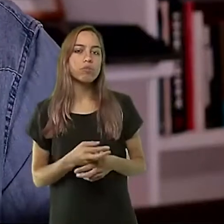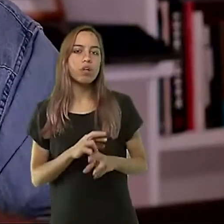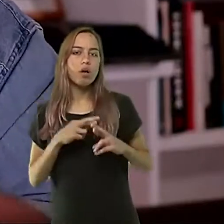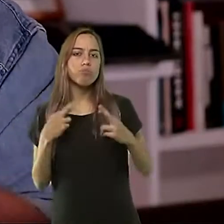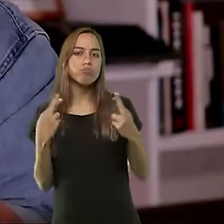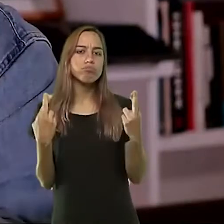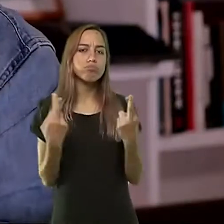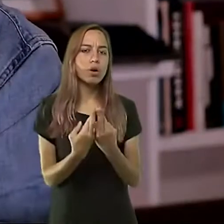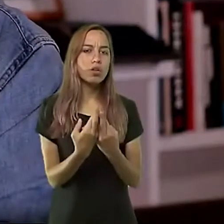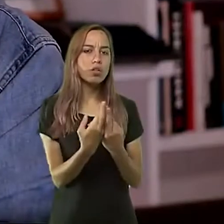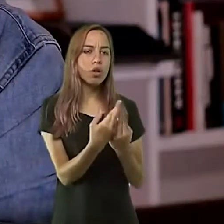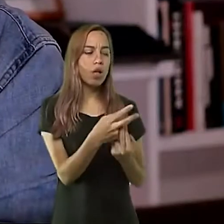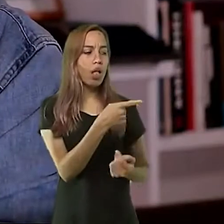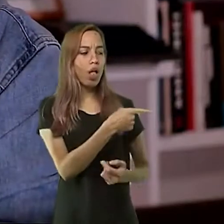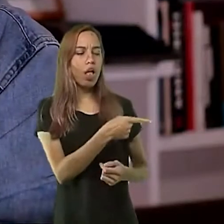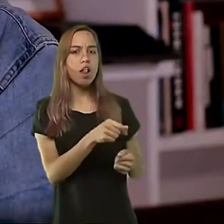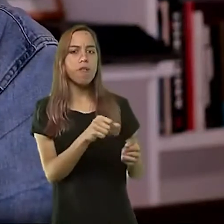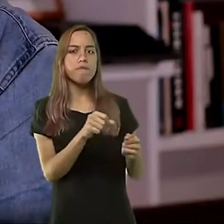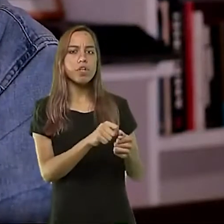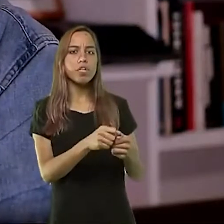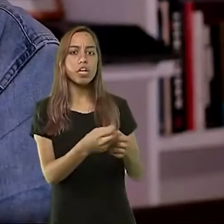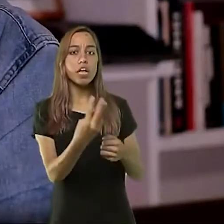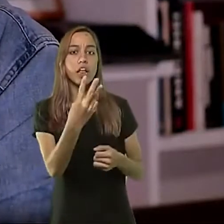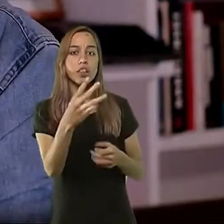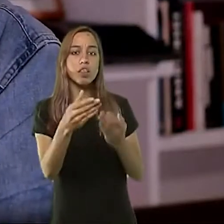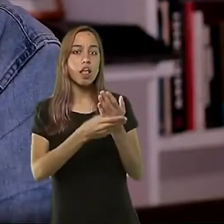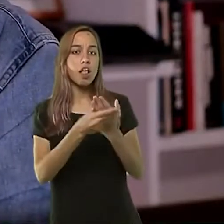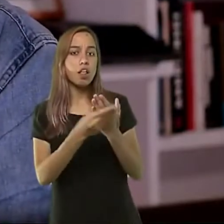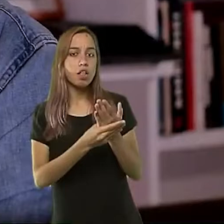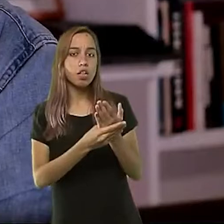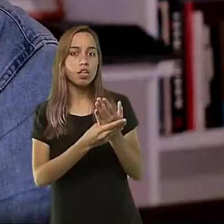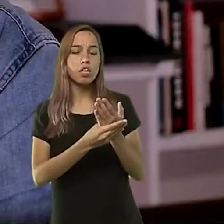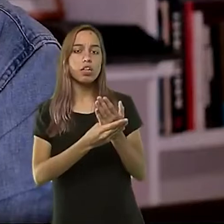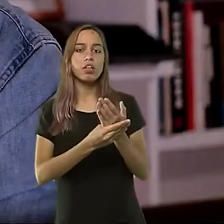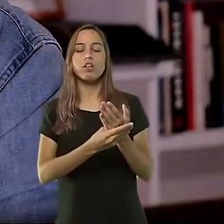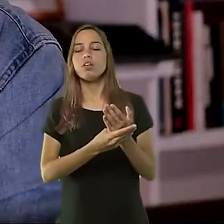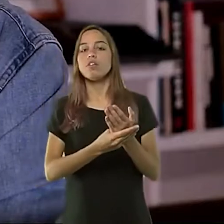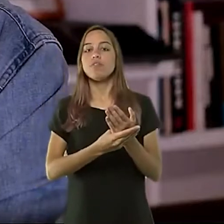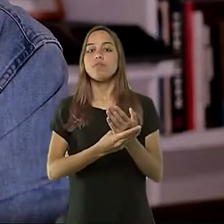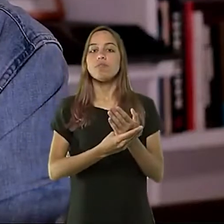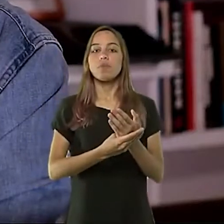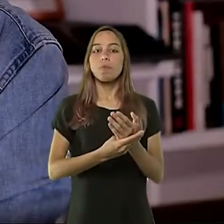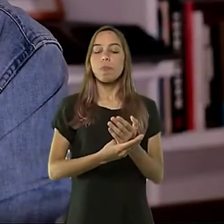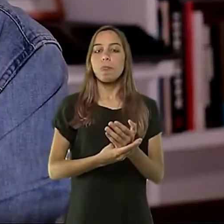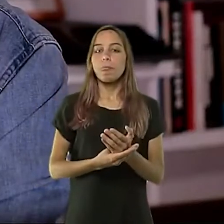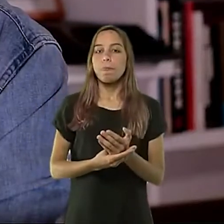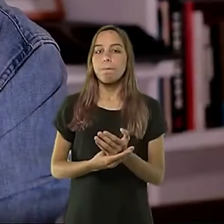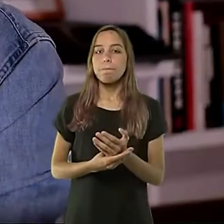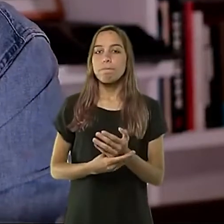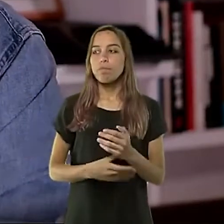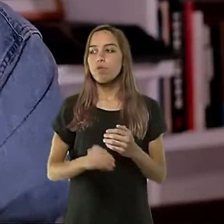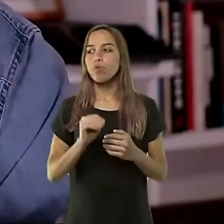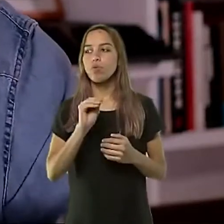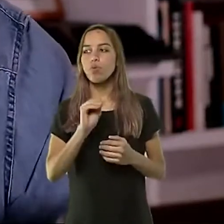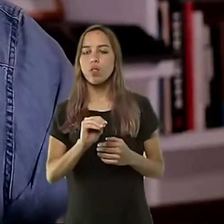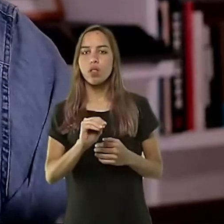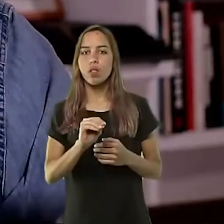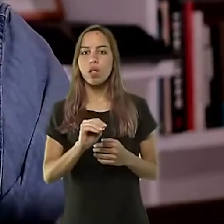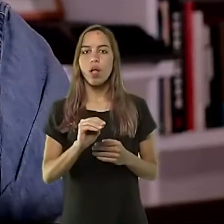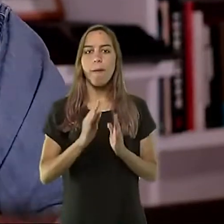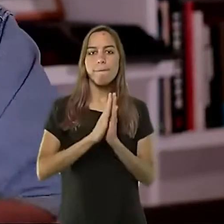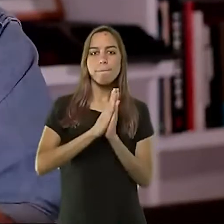o Afonso publicou pela Dublinense, editora do Rio Grande do Sul aqui. A Boneca de